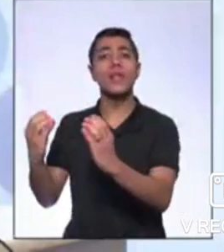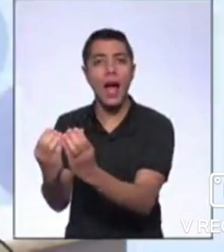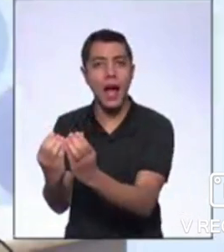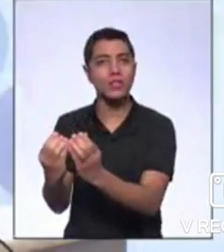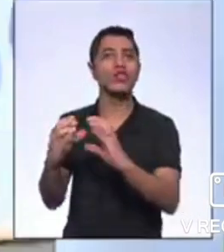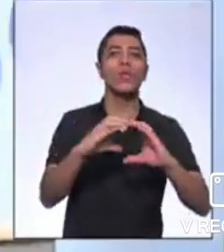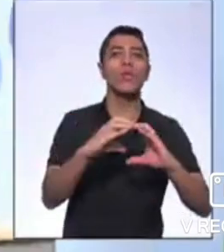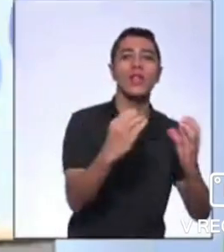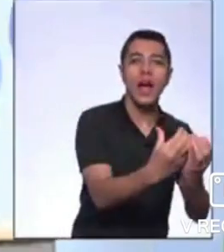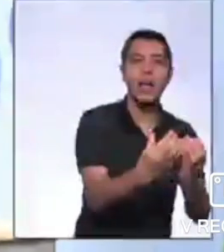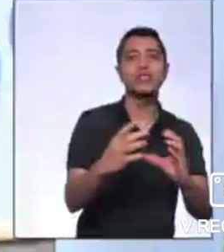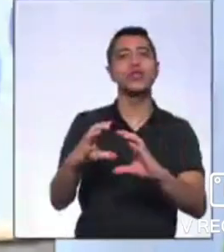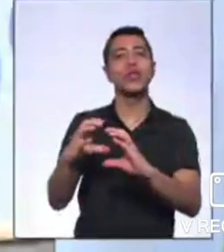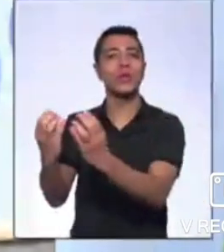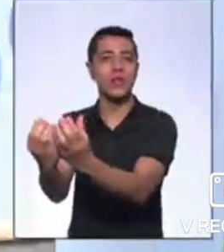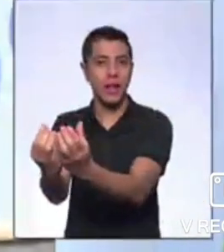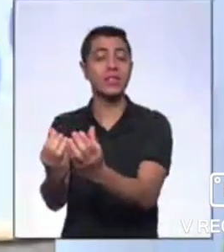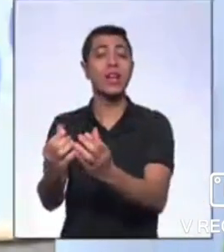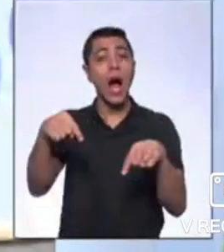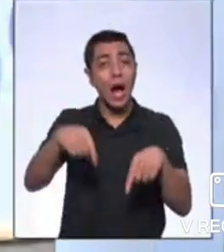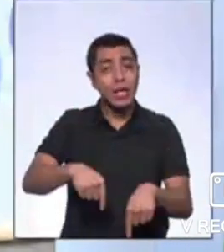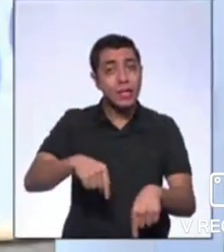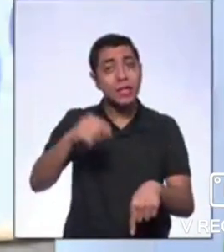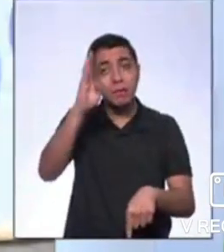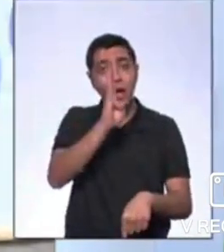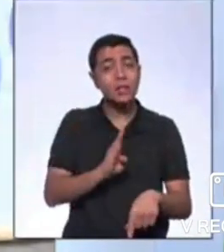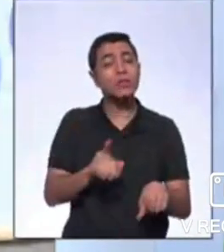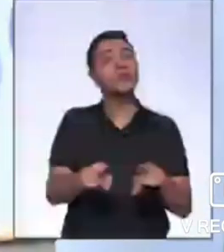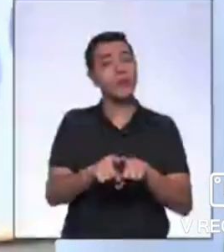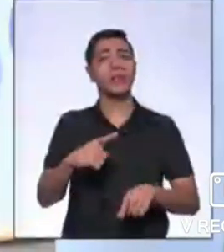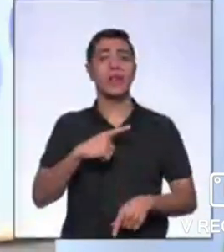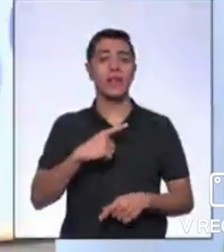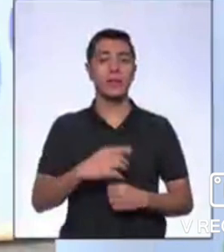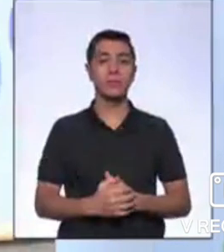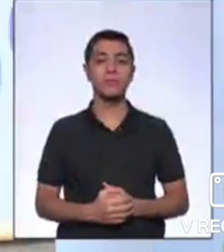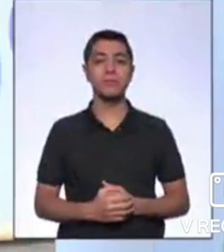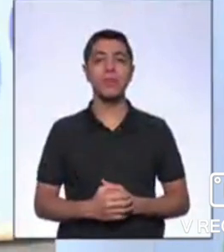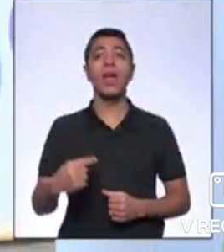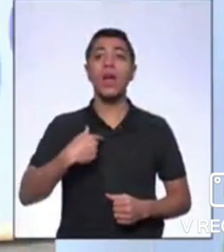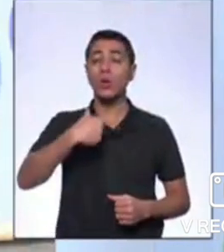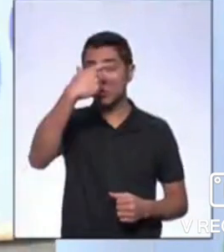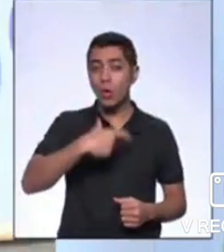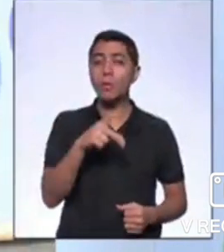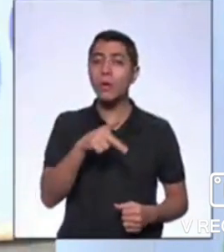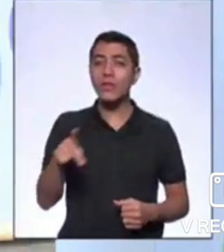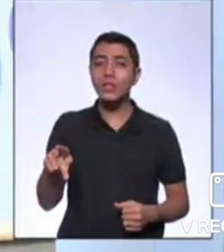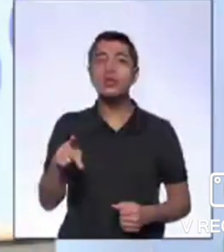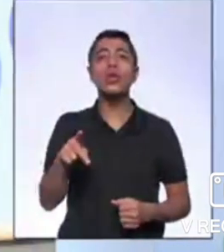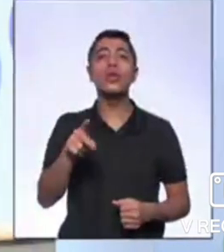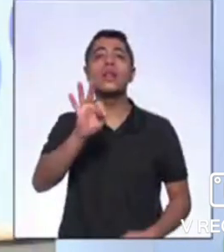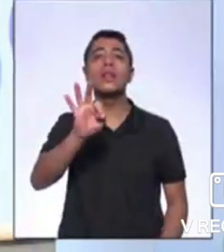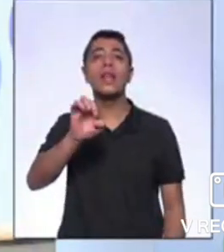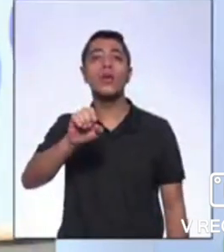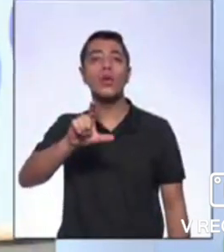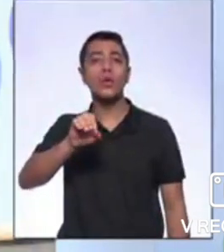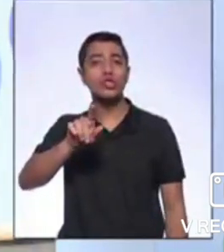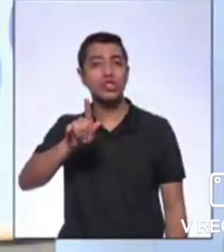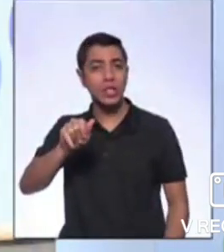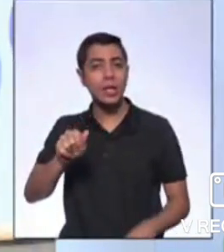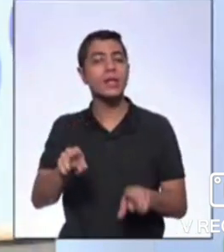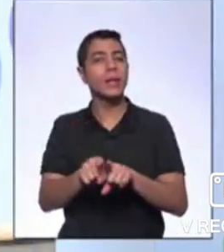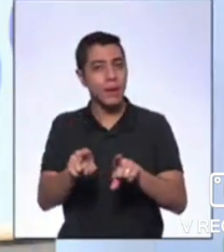porque, como eu sou professor de teologia também, e leciono hebraico e grego, então eu leio bastante